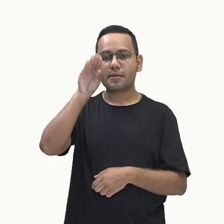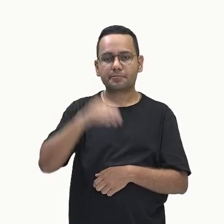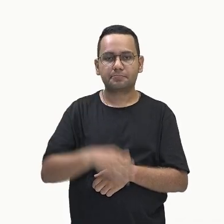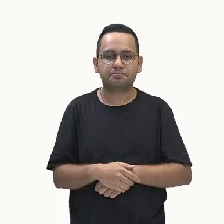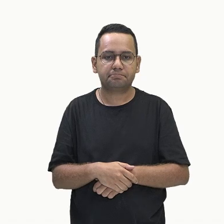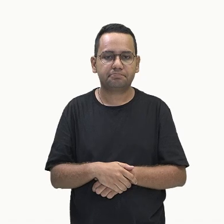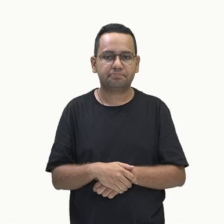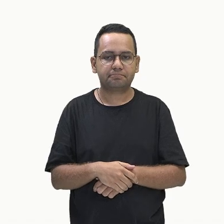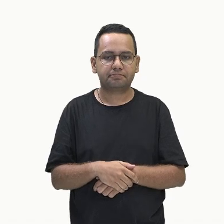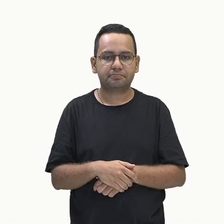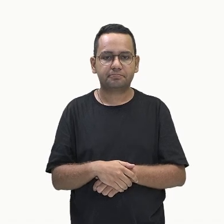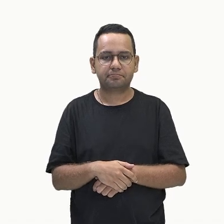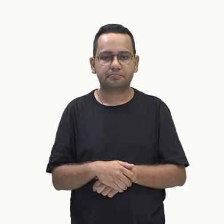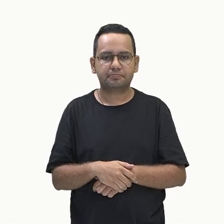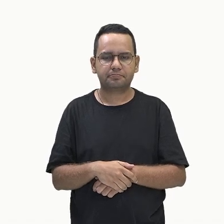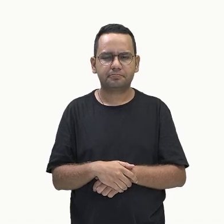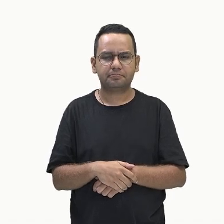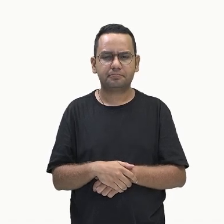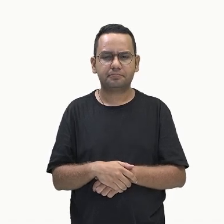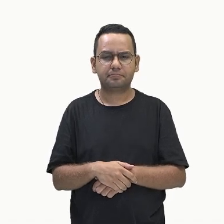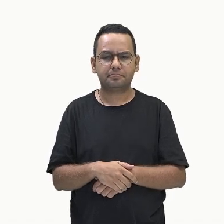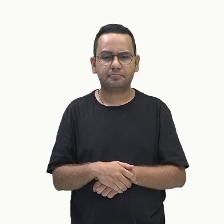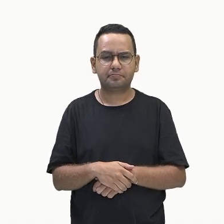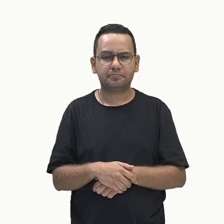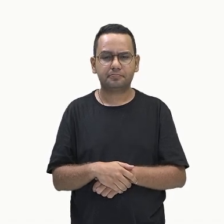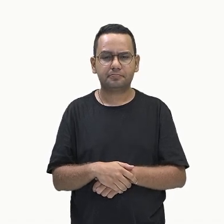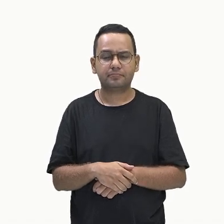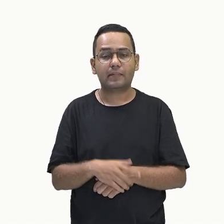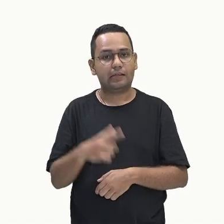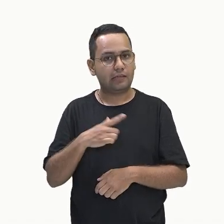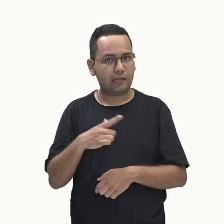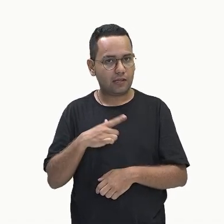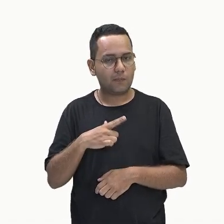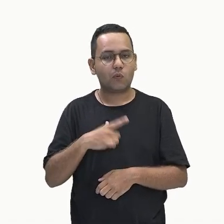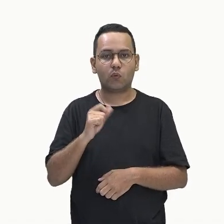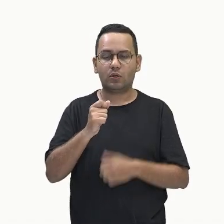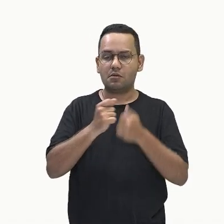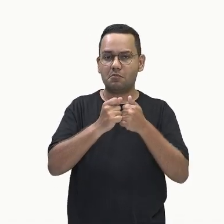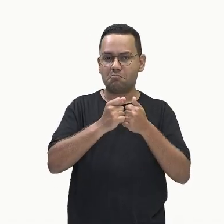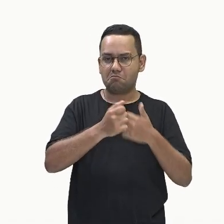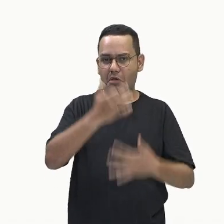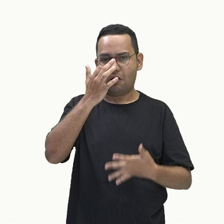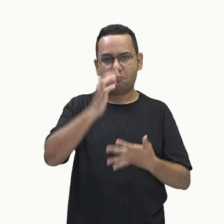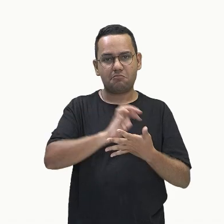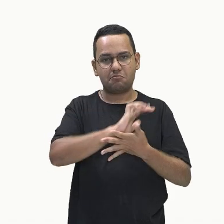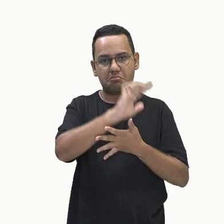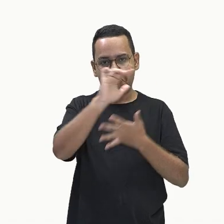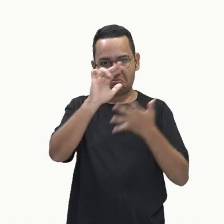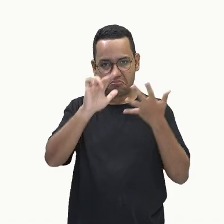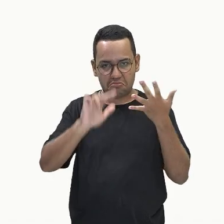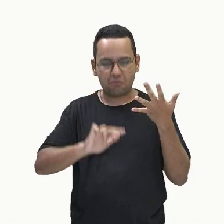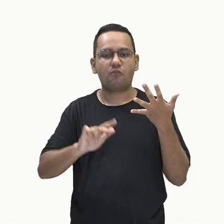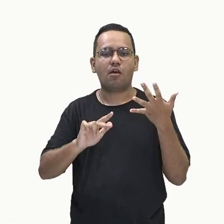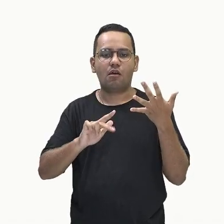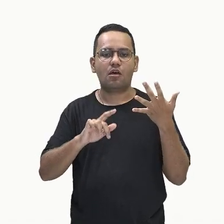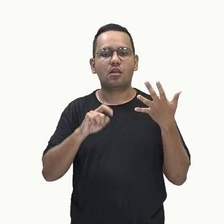divisão parasimpática, nós vamos ter uma ramificação dos nervos